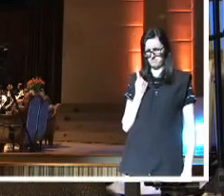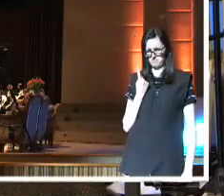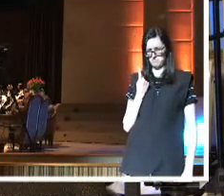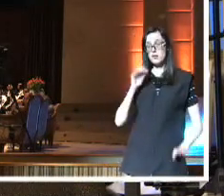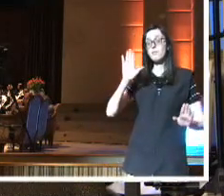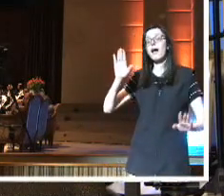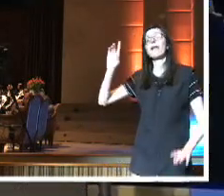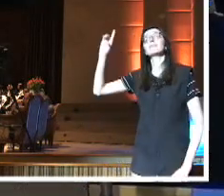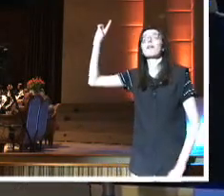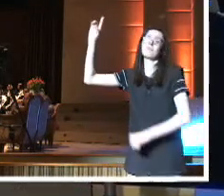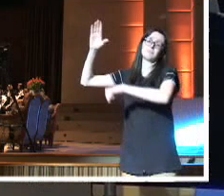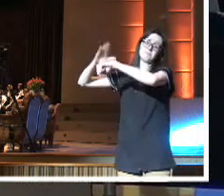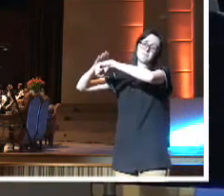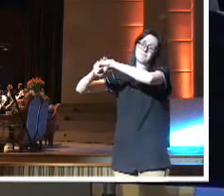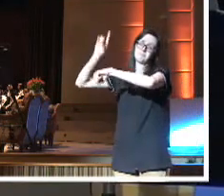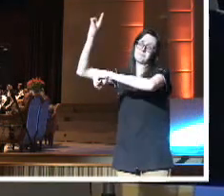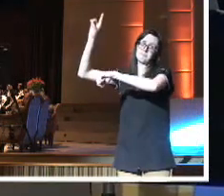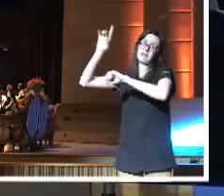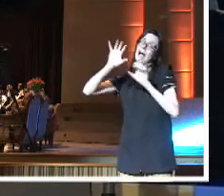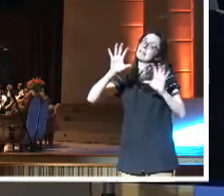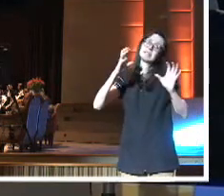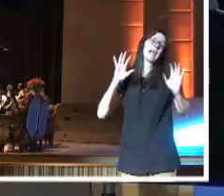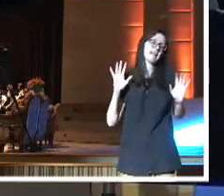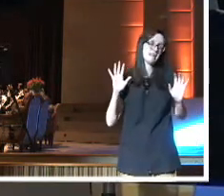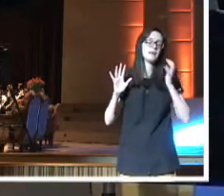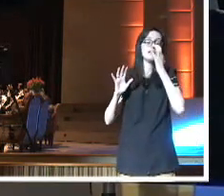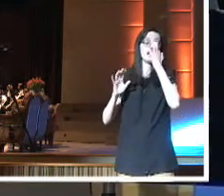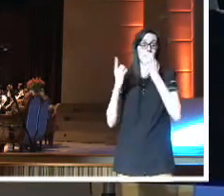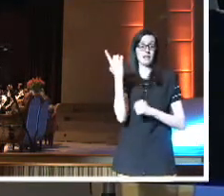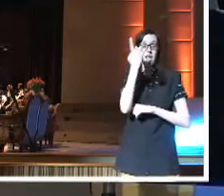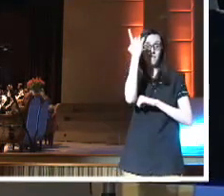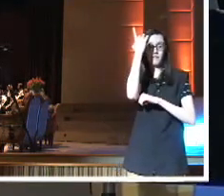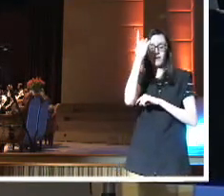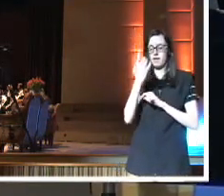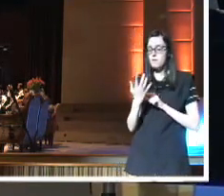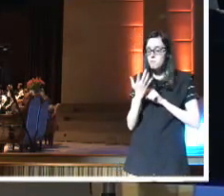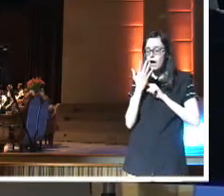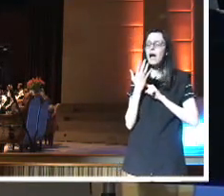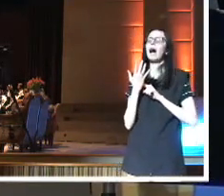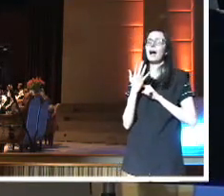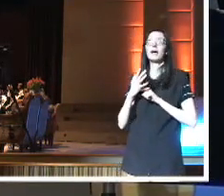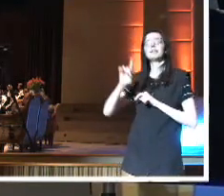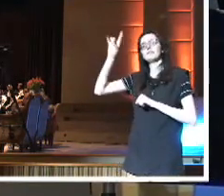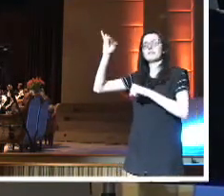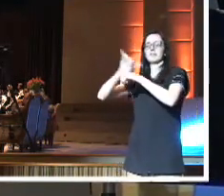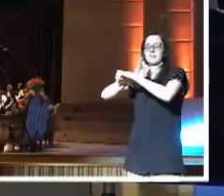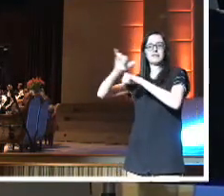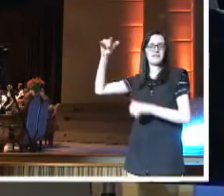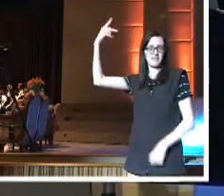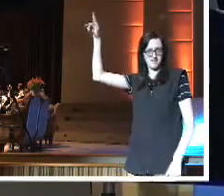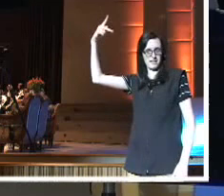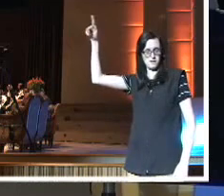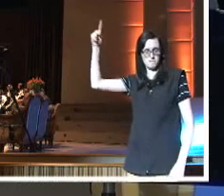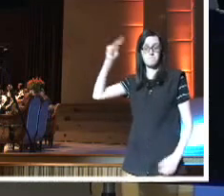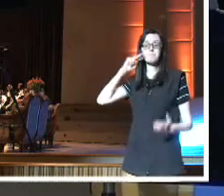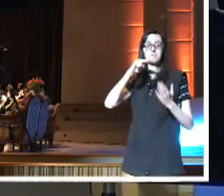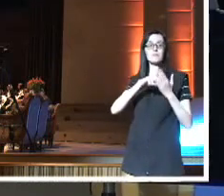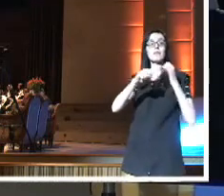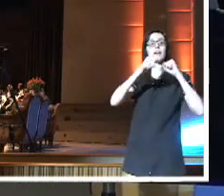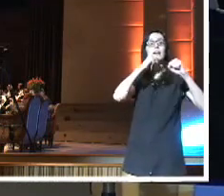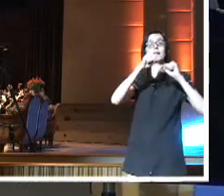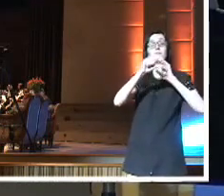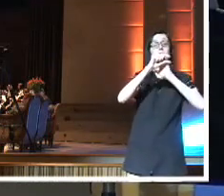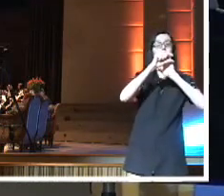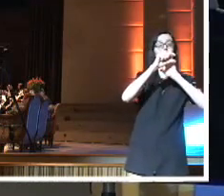como Deus vai trabalhar. E Davi revela para a gente como Deus trabalhou. E ele diz assim, Salmo